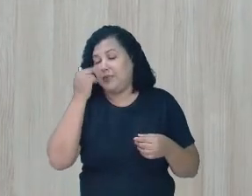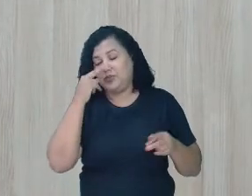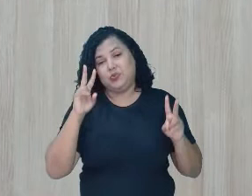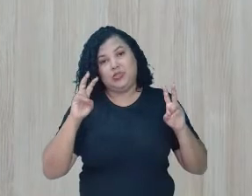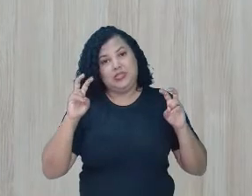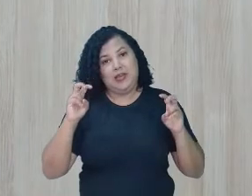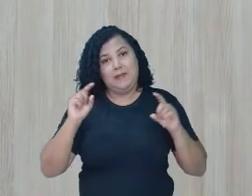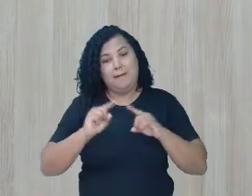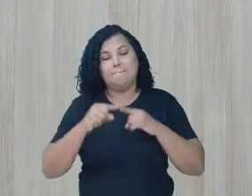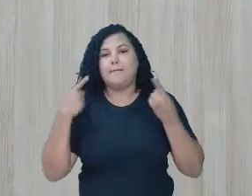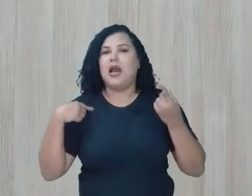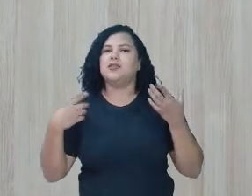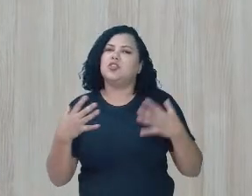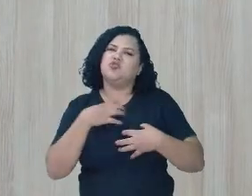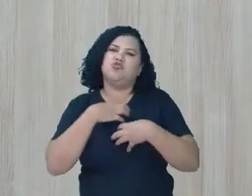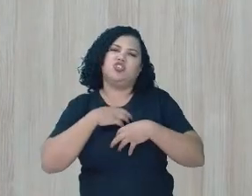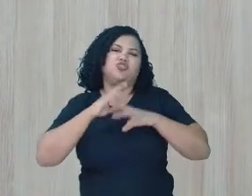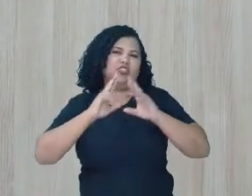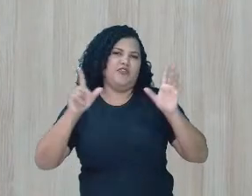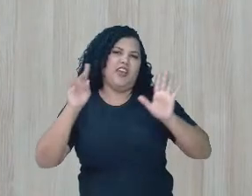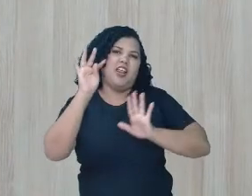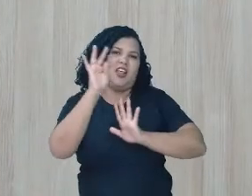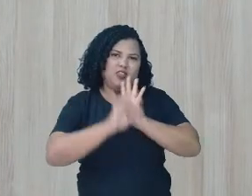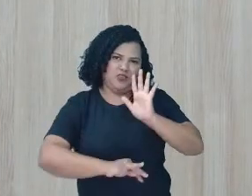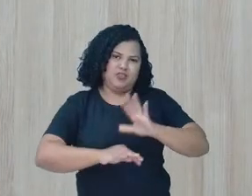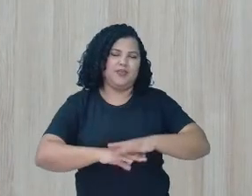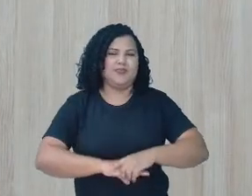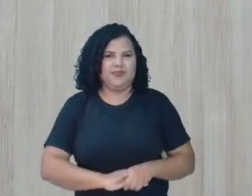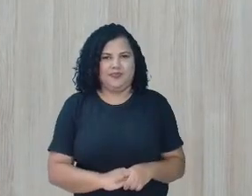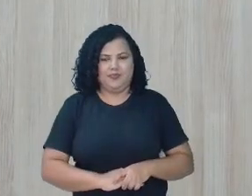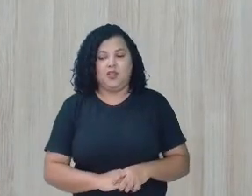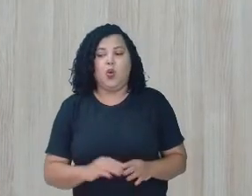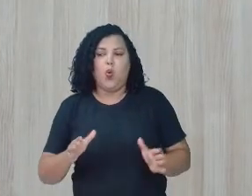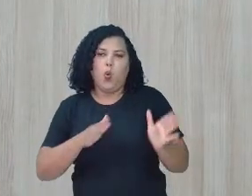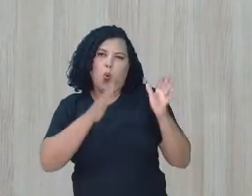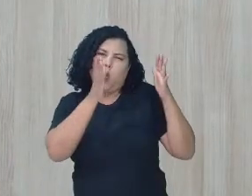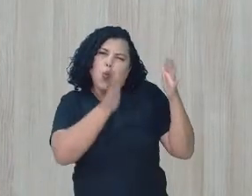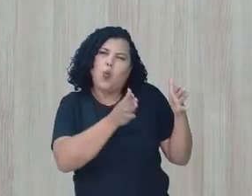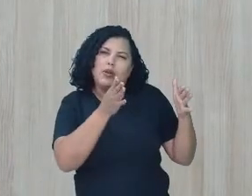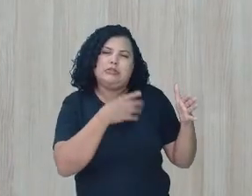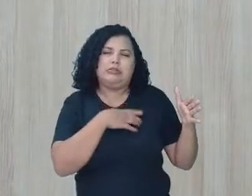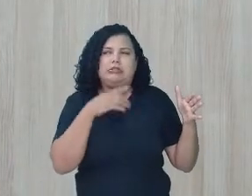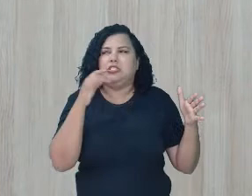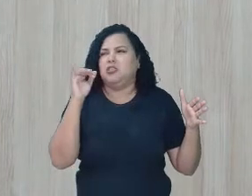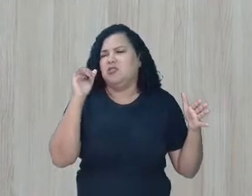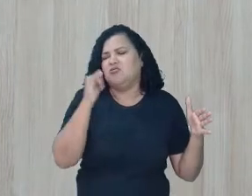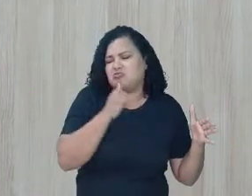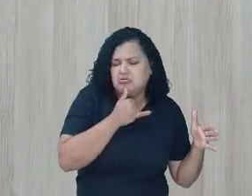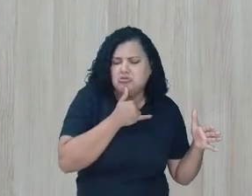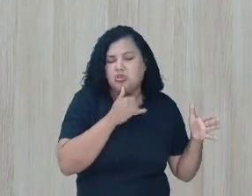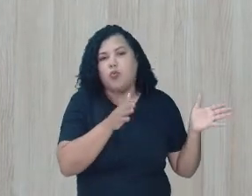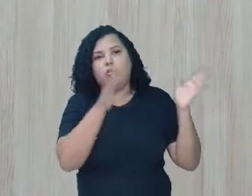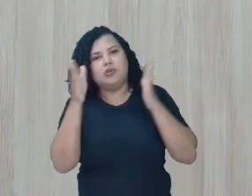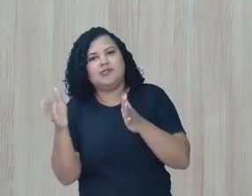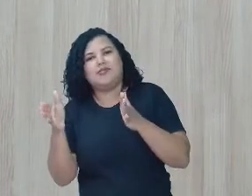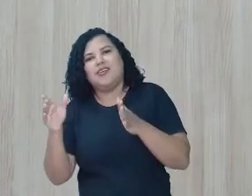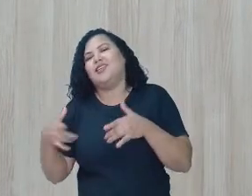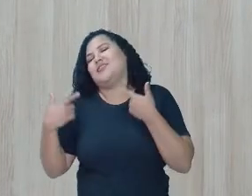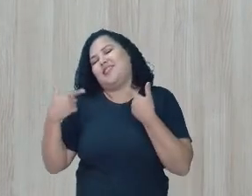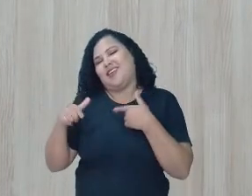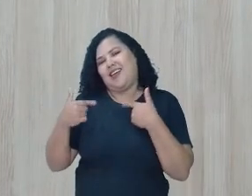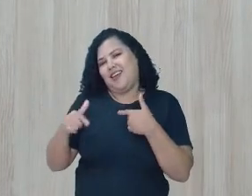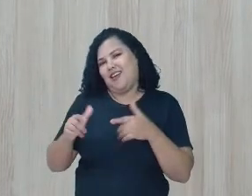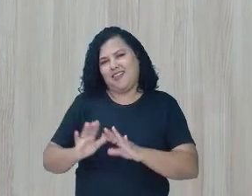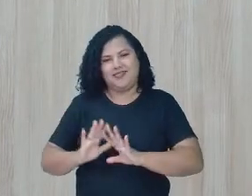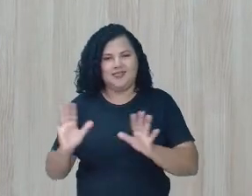mas ele é abordado de formas diferentes nas duas crônicas. Um num tom mais pessimista, triste, no outro muito mais